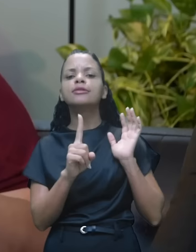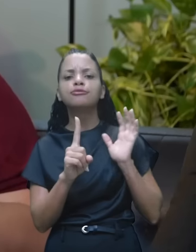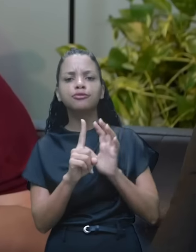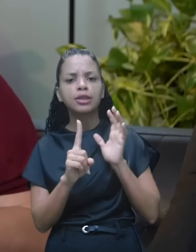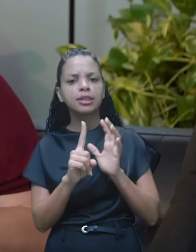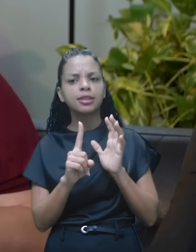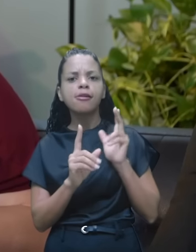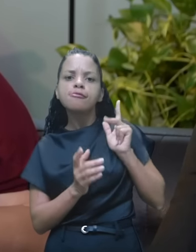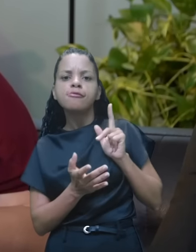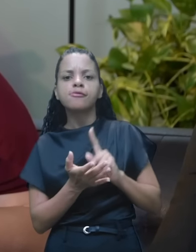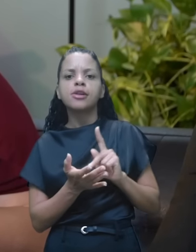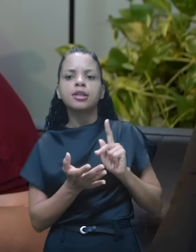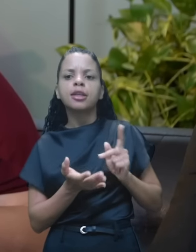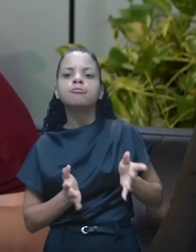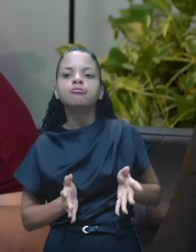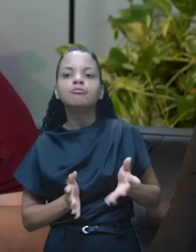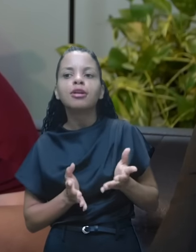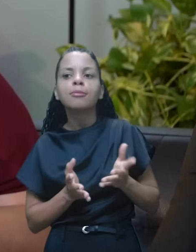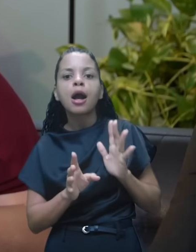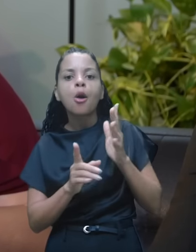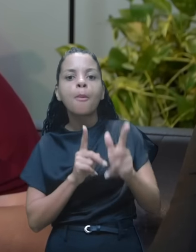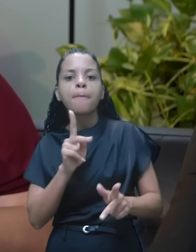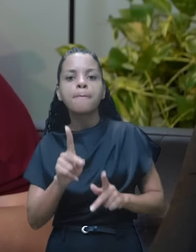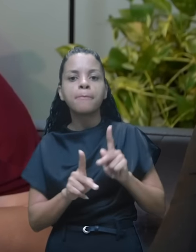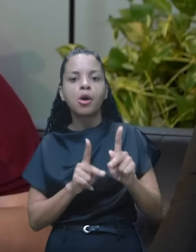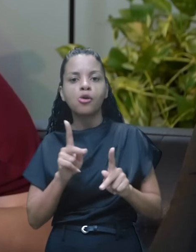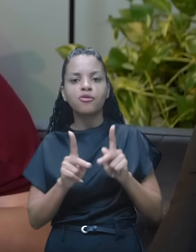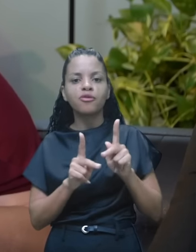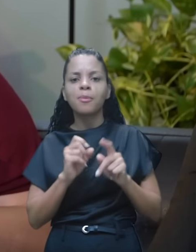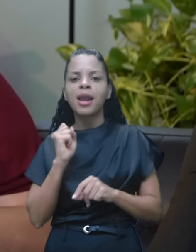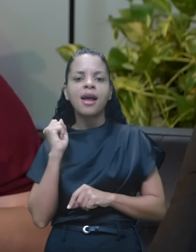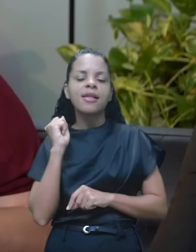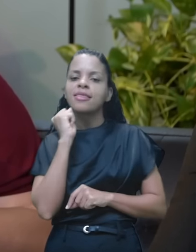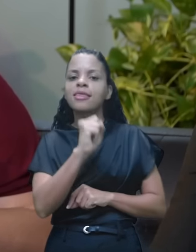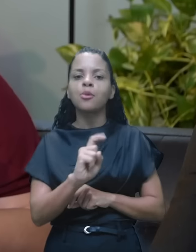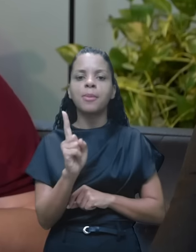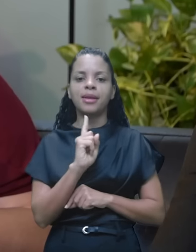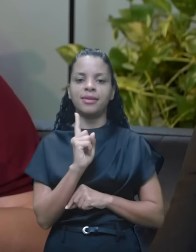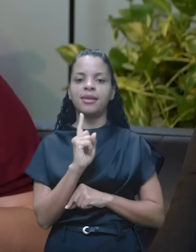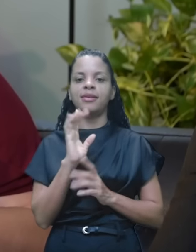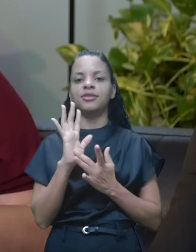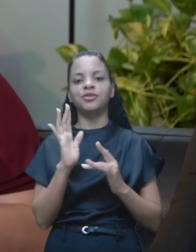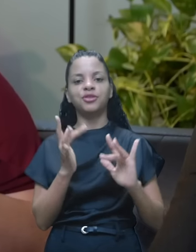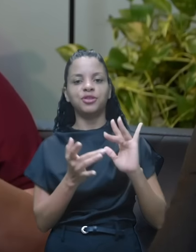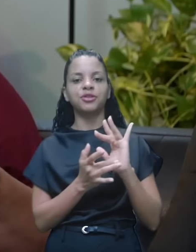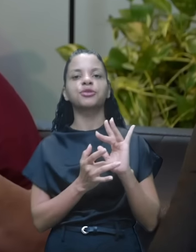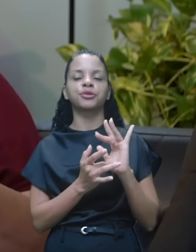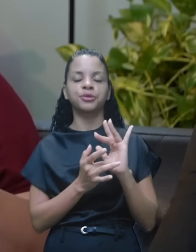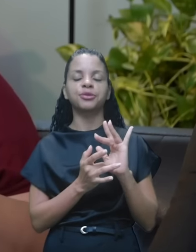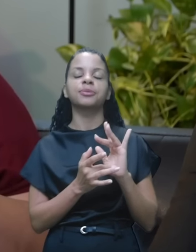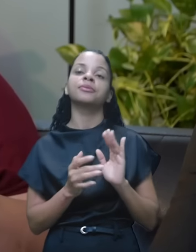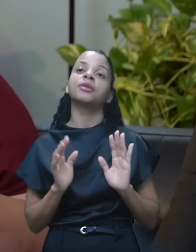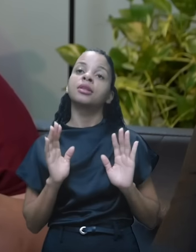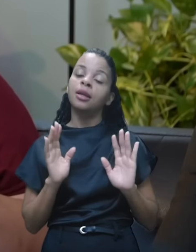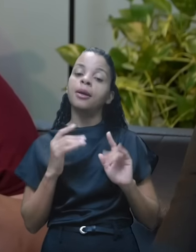inconvincente mesmo, tentar persuadir o povo de não matar Jesus, né? Tinha, como nós